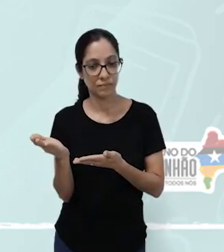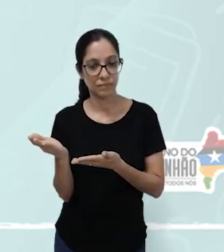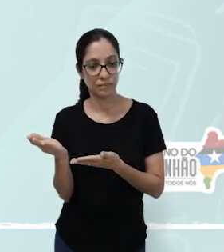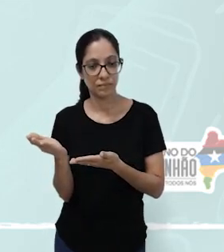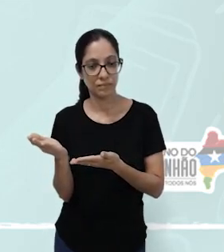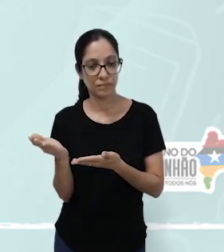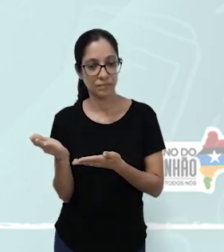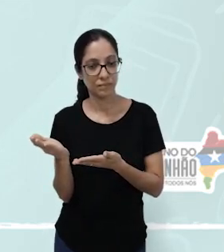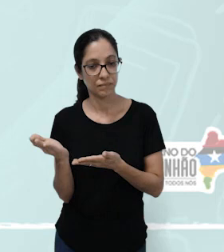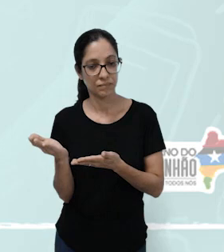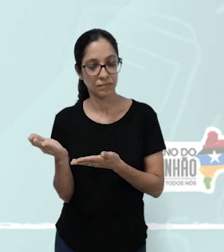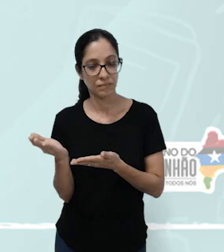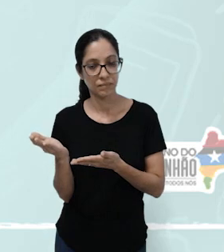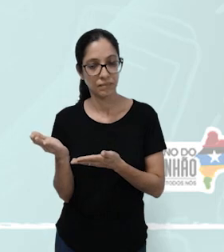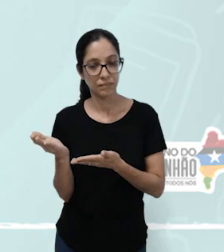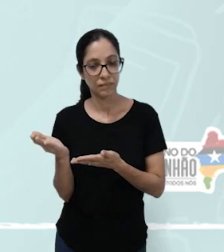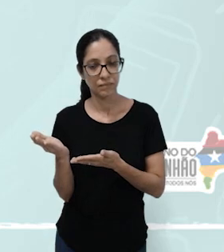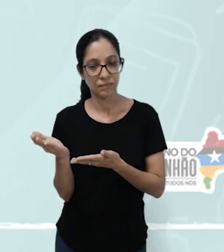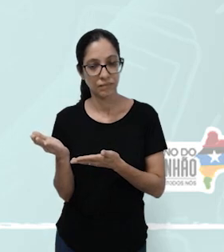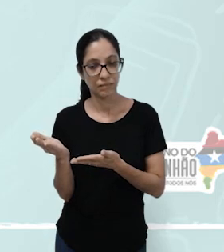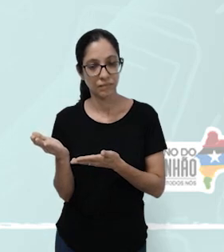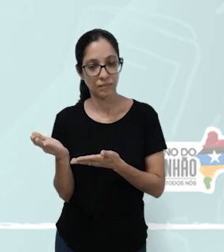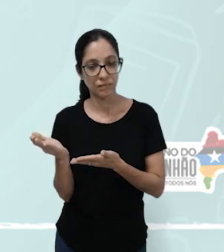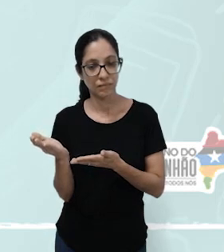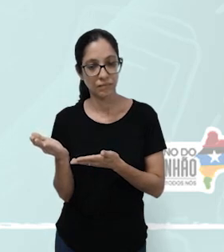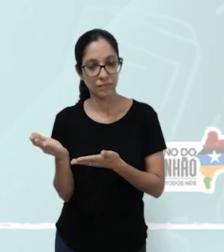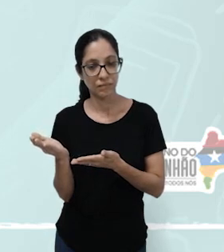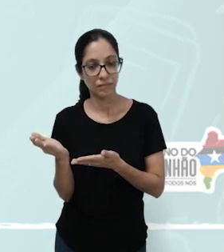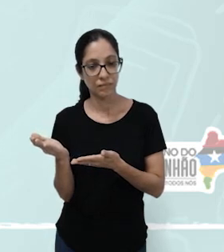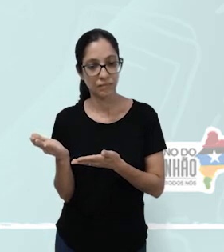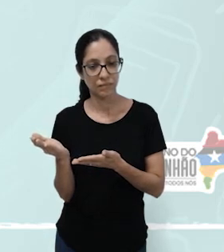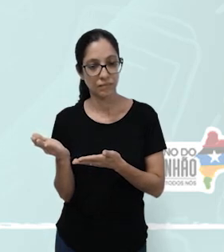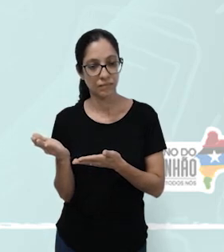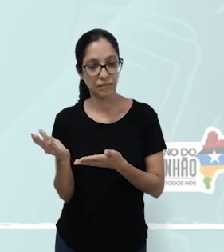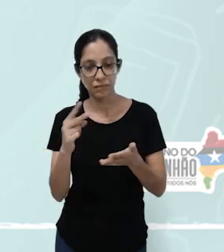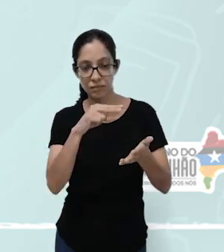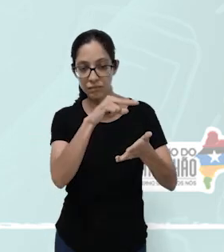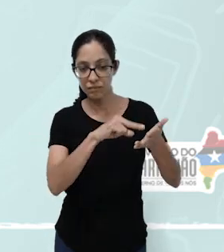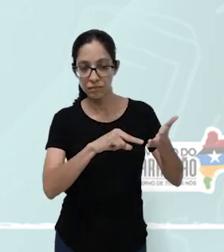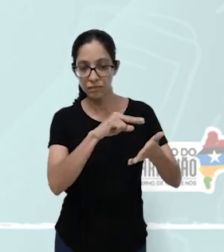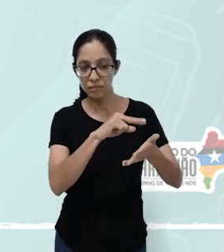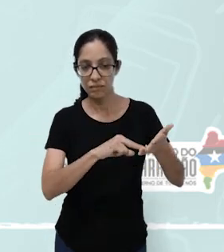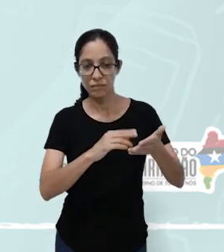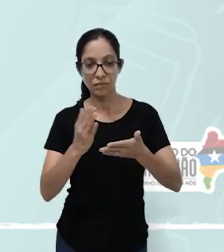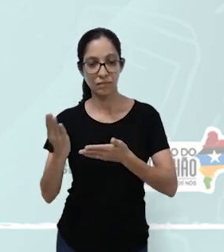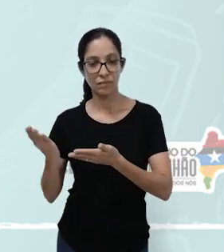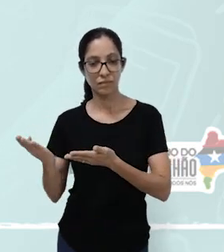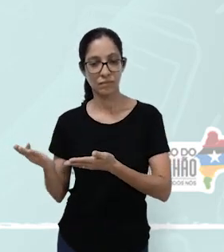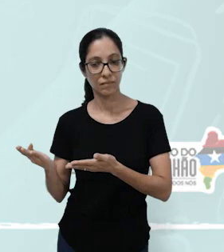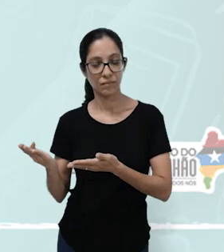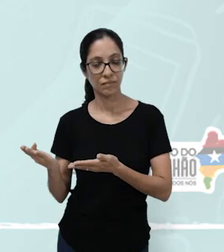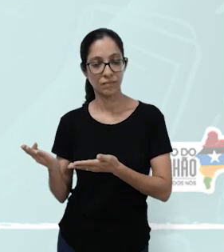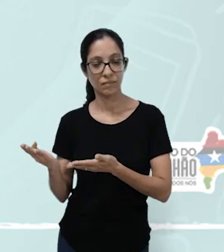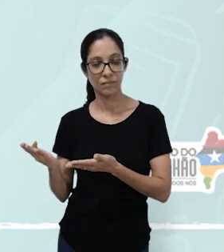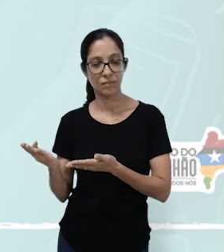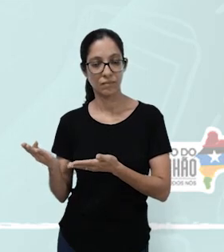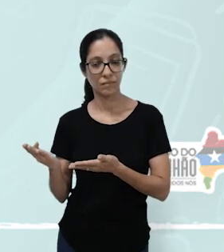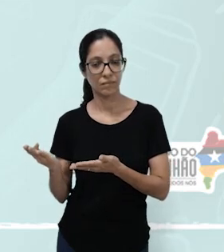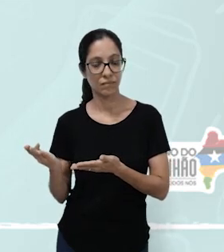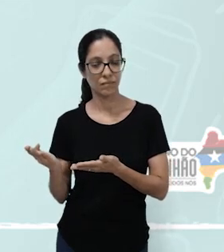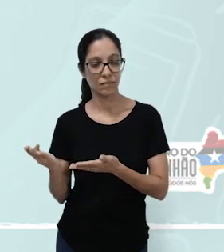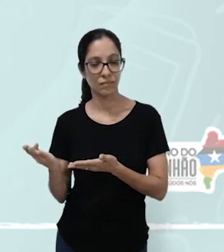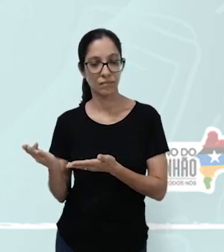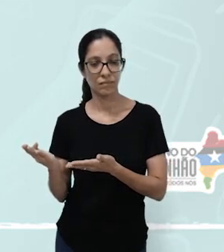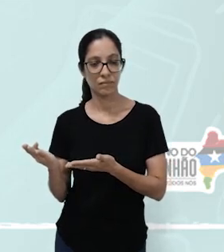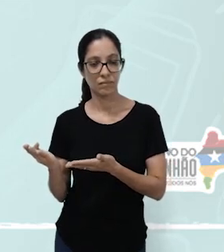tabaco, sendo este o seu principal componente. O cigarro de papel apresenta geralmente um filtro de acetato de